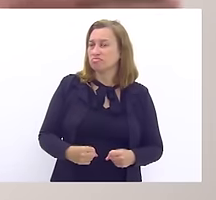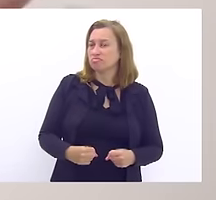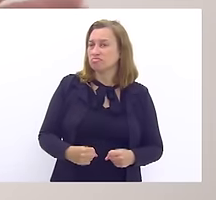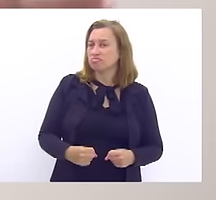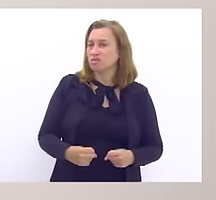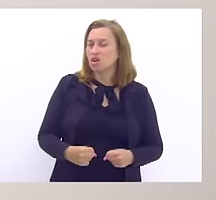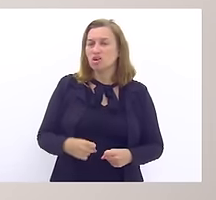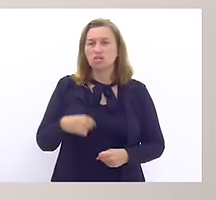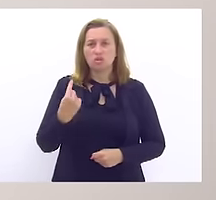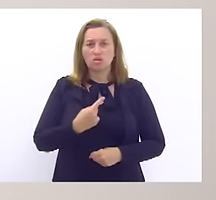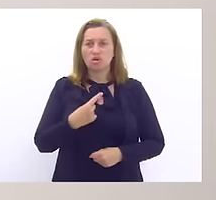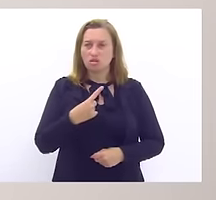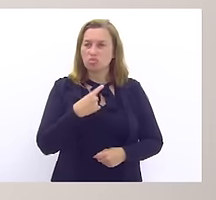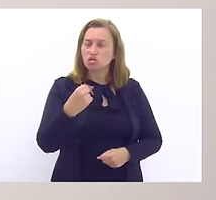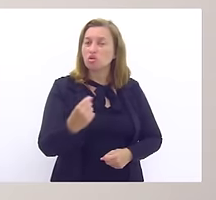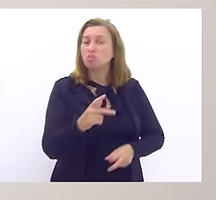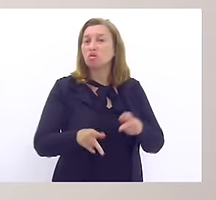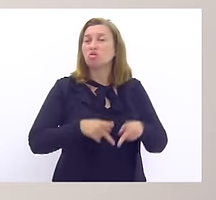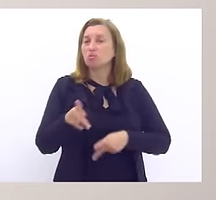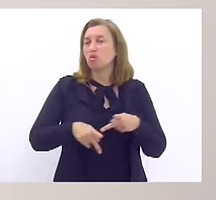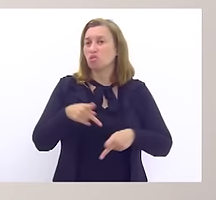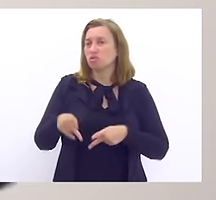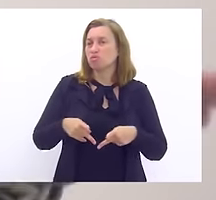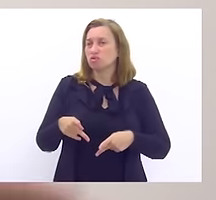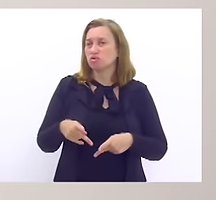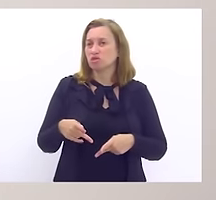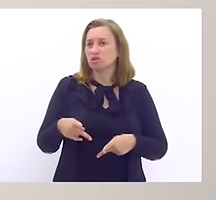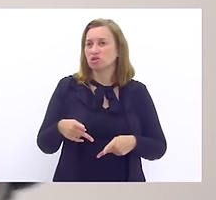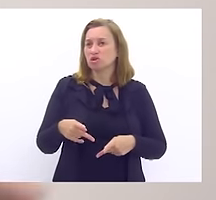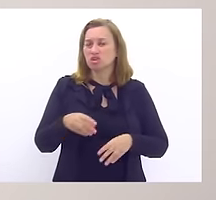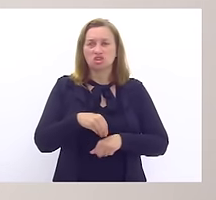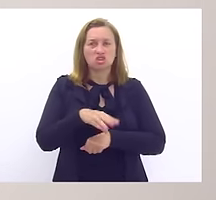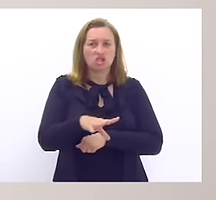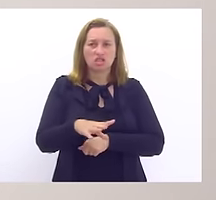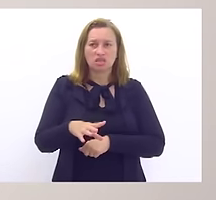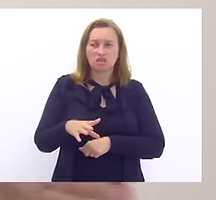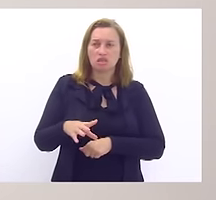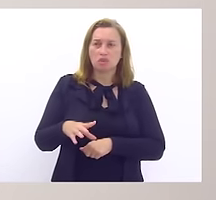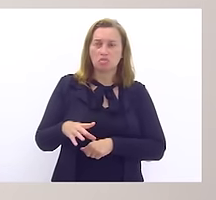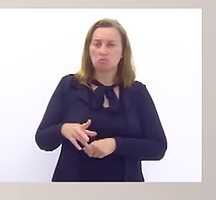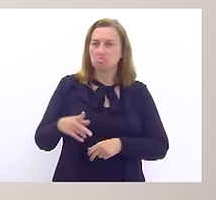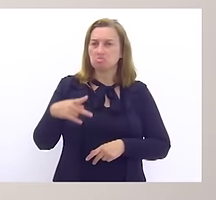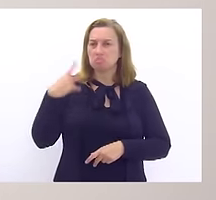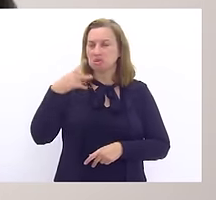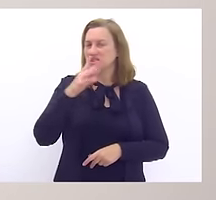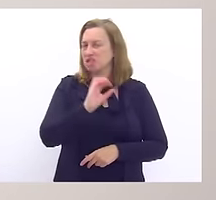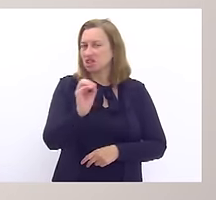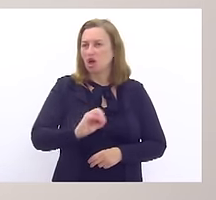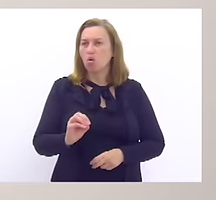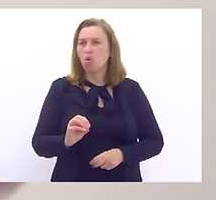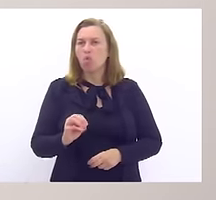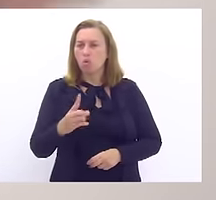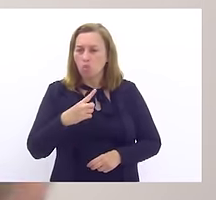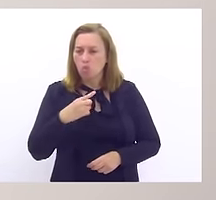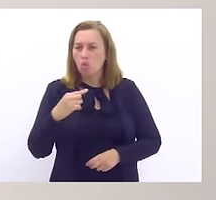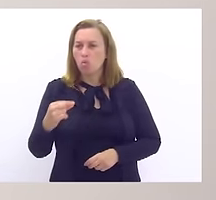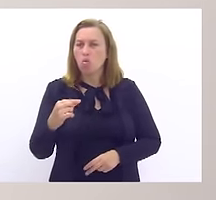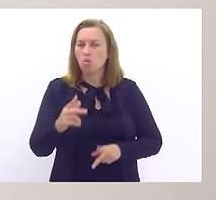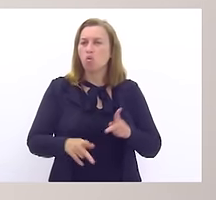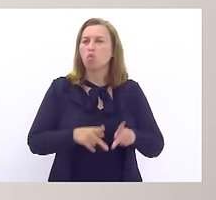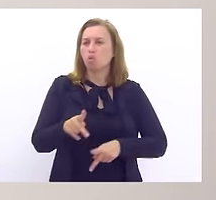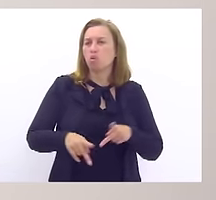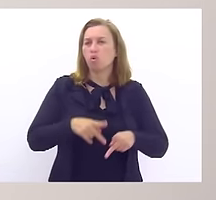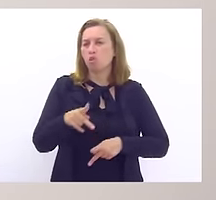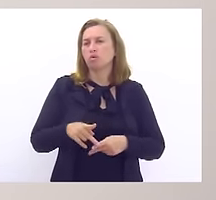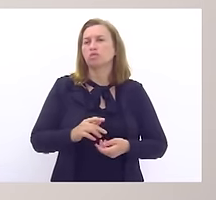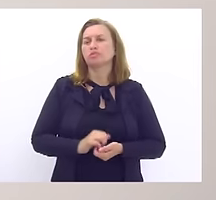povo que nós estamos aqui colocado pelo povo eu não estou por indicação política carguinho eu tô Porque o povo me diz que eu fosse reduzir no segundo mandato de